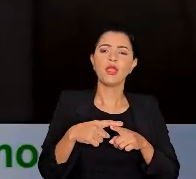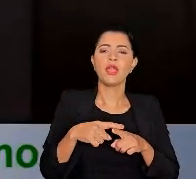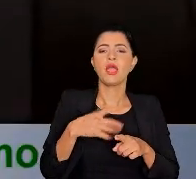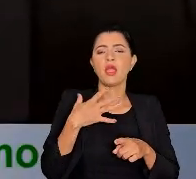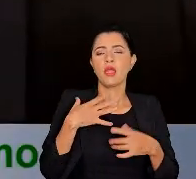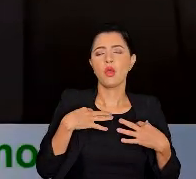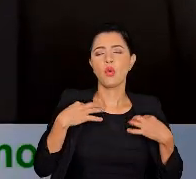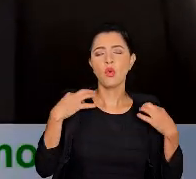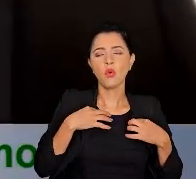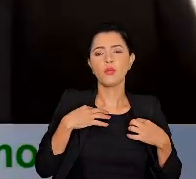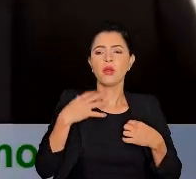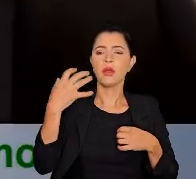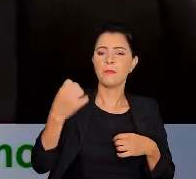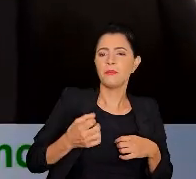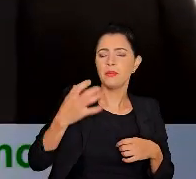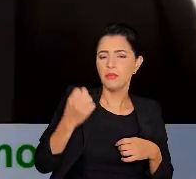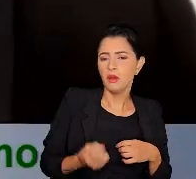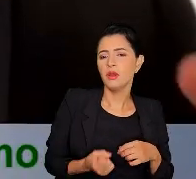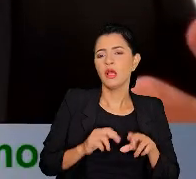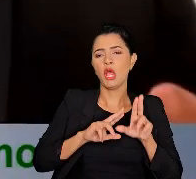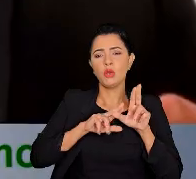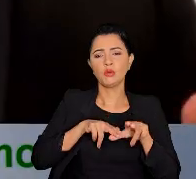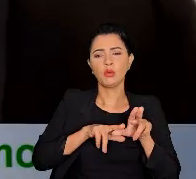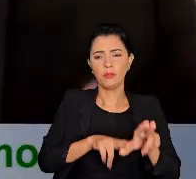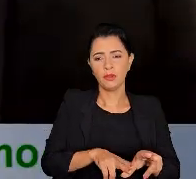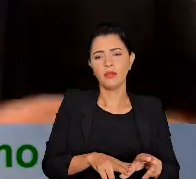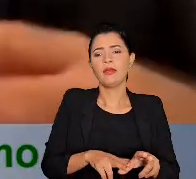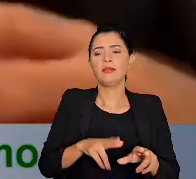branca do candomblé. Ou seja,